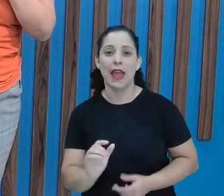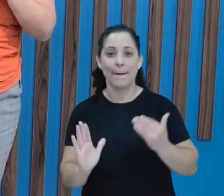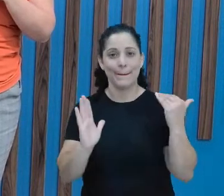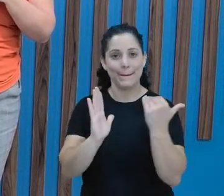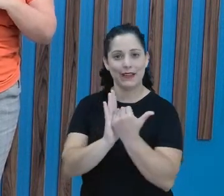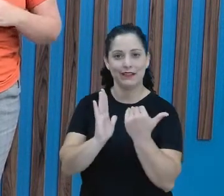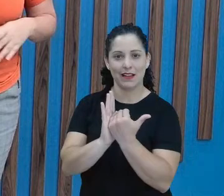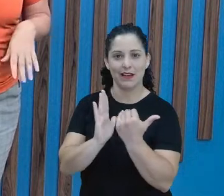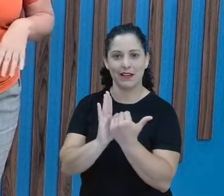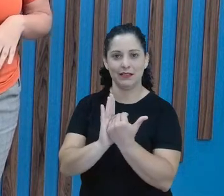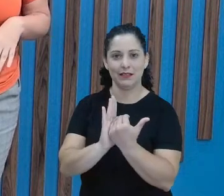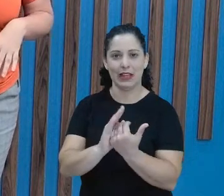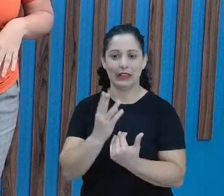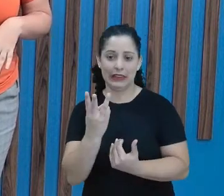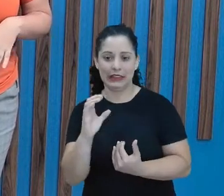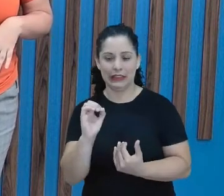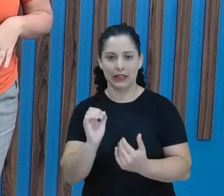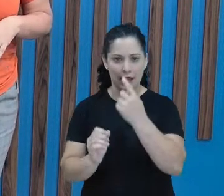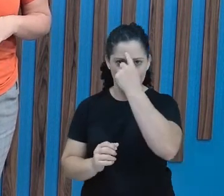de 60.